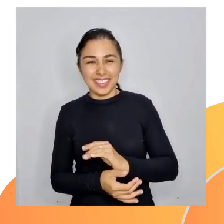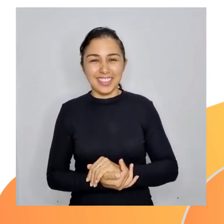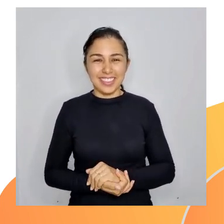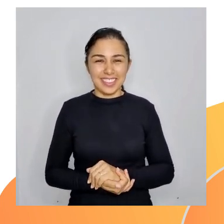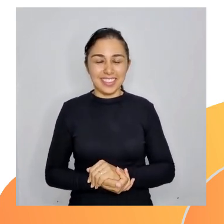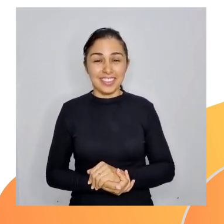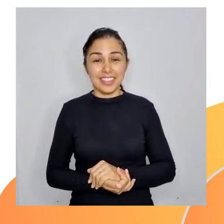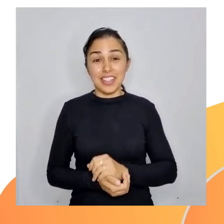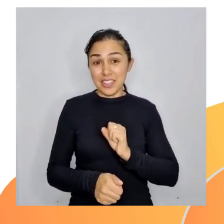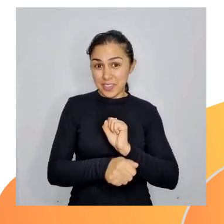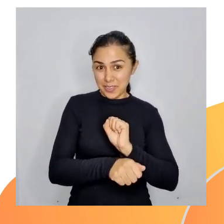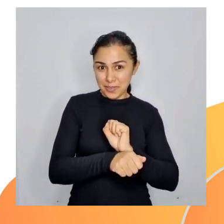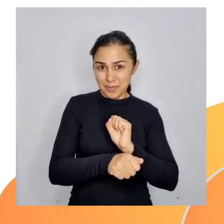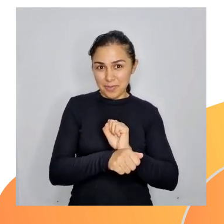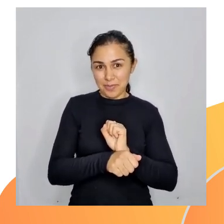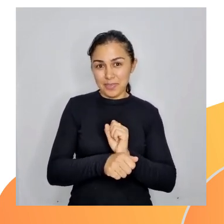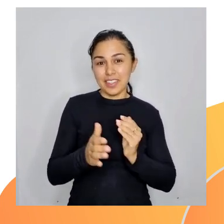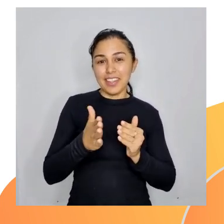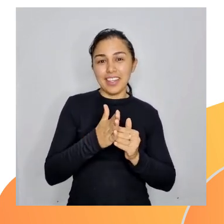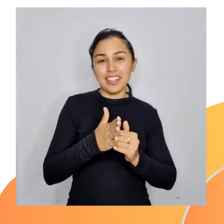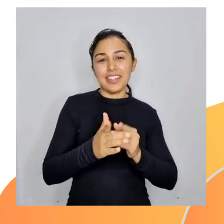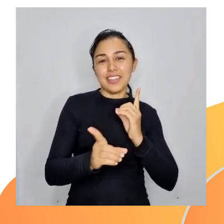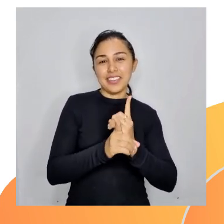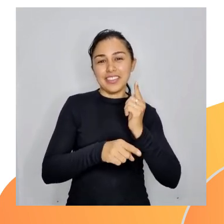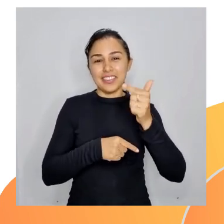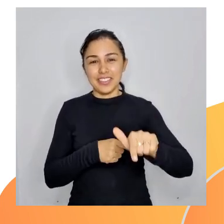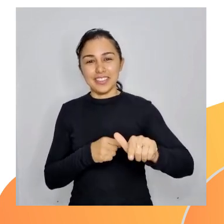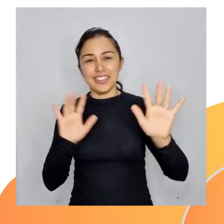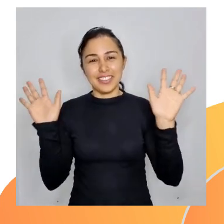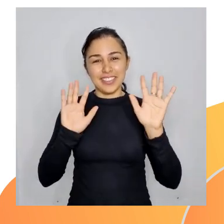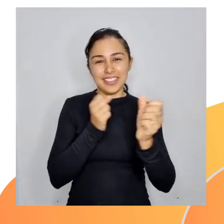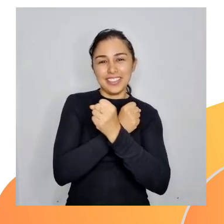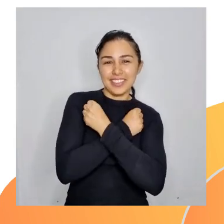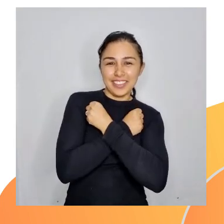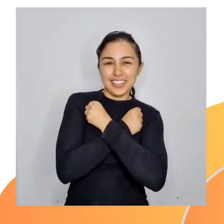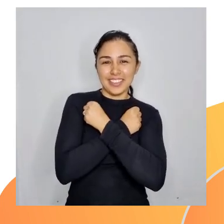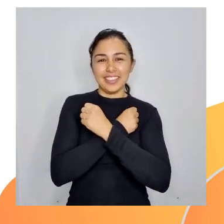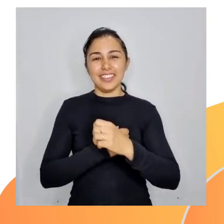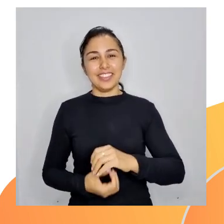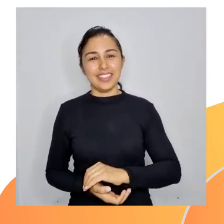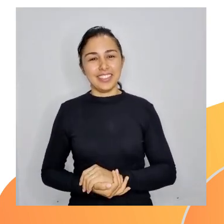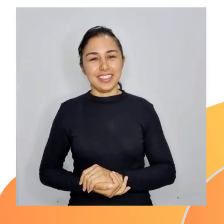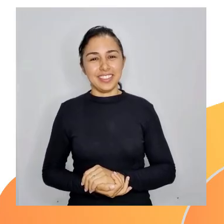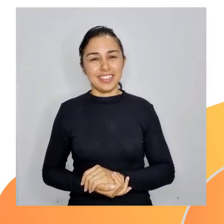aqui. Eu te aguardo até o nosso próximo encontro. Grande abraço e até mais.